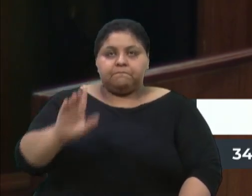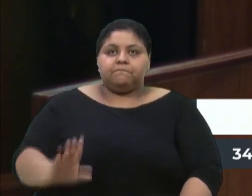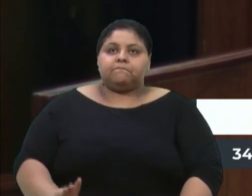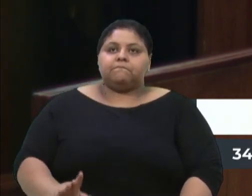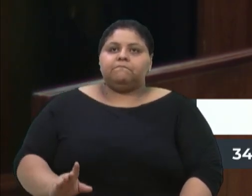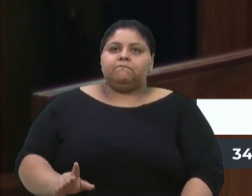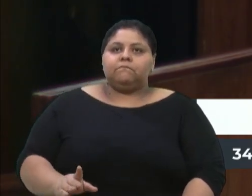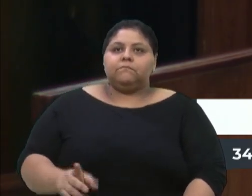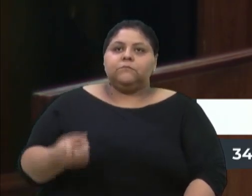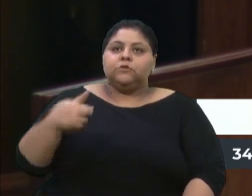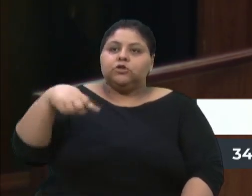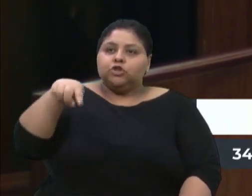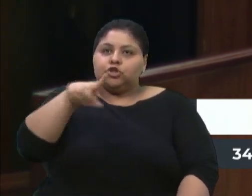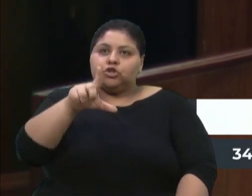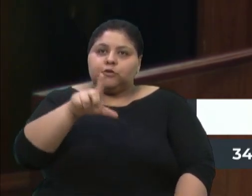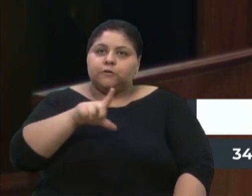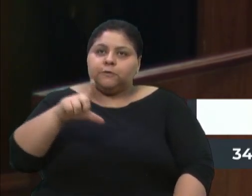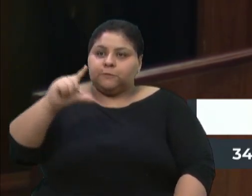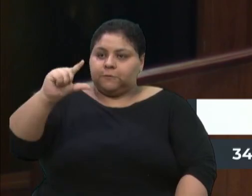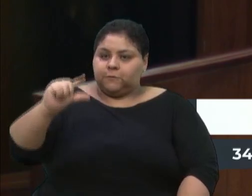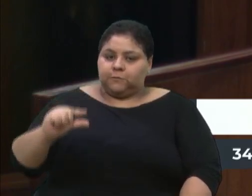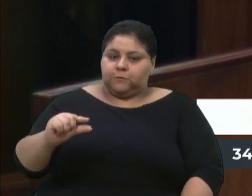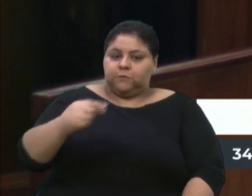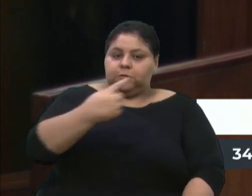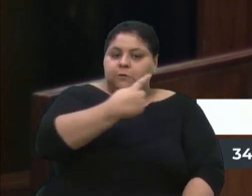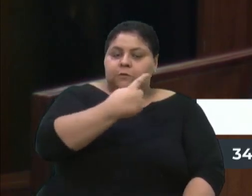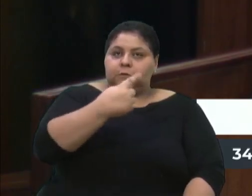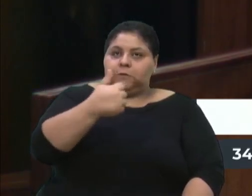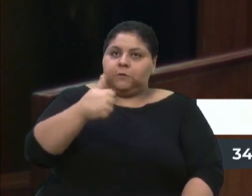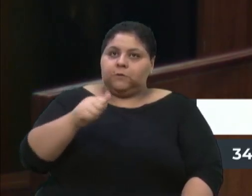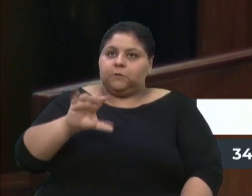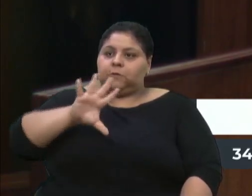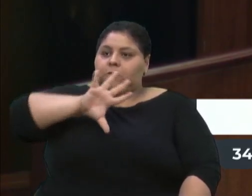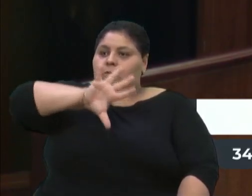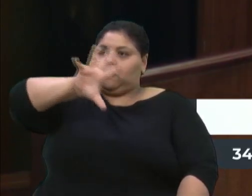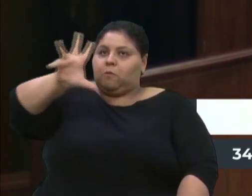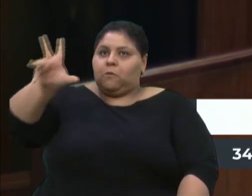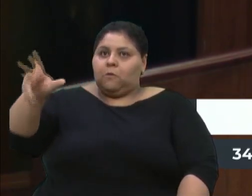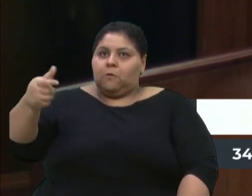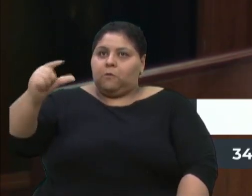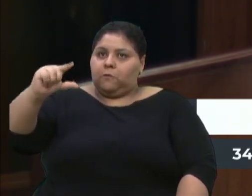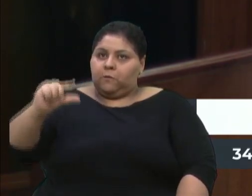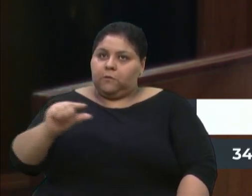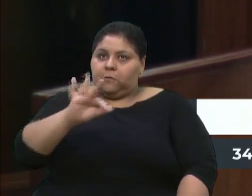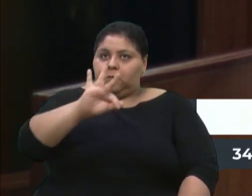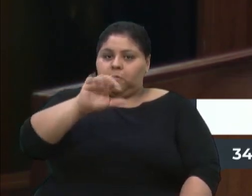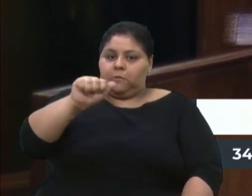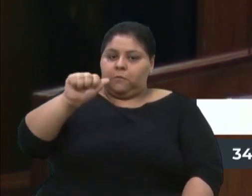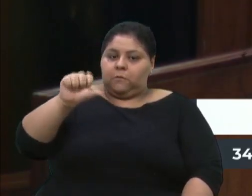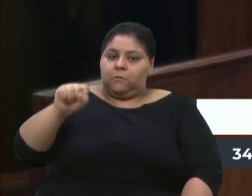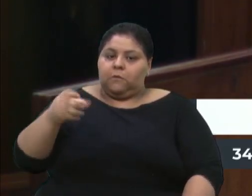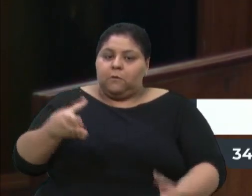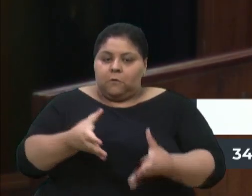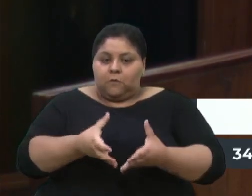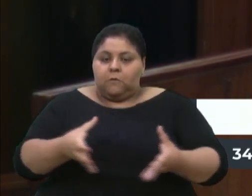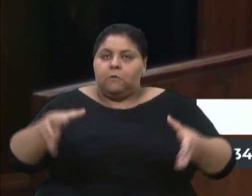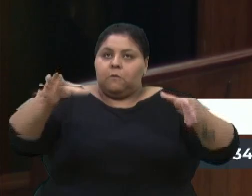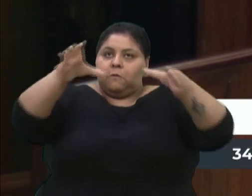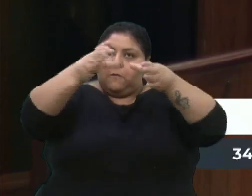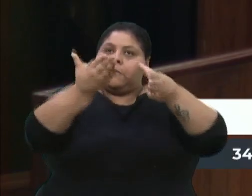se nós temos redução de 11 milhões na FAS, as 1.300 cestas por mês, cestas básicas, poderão ter